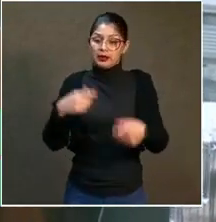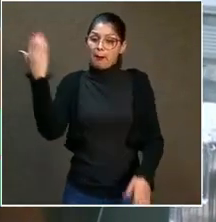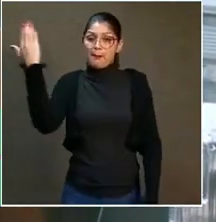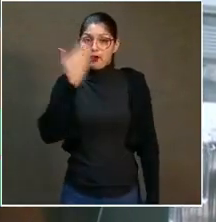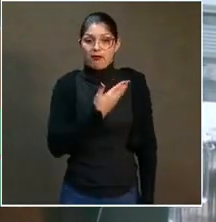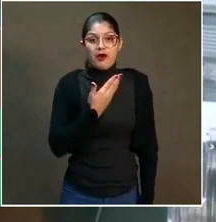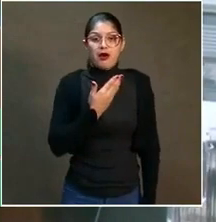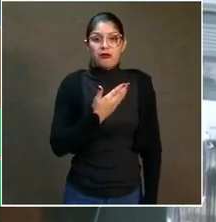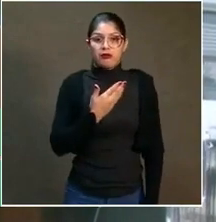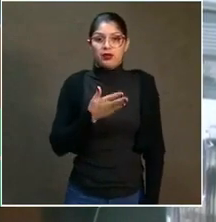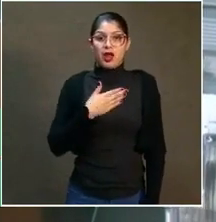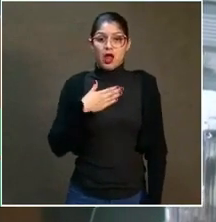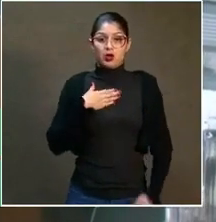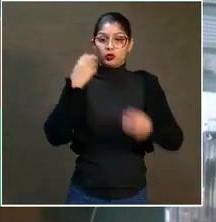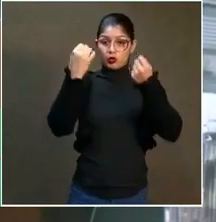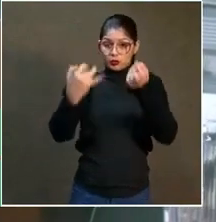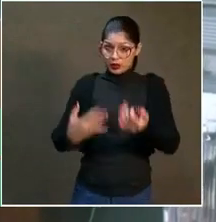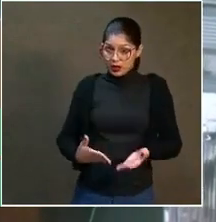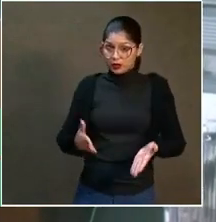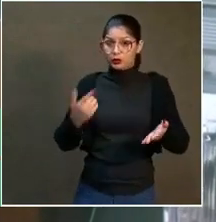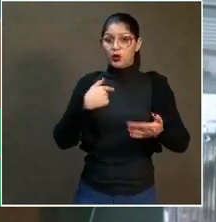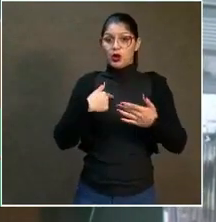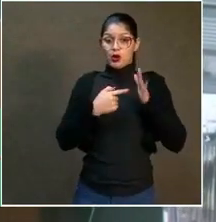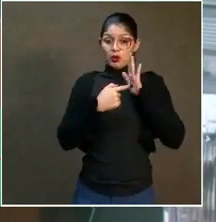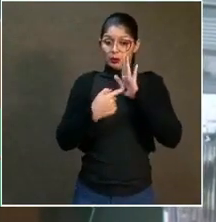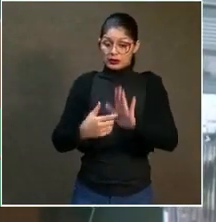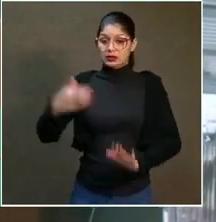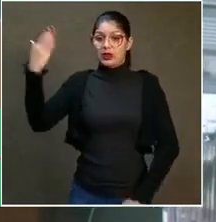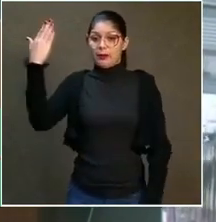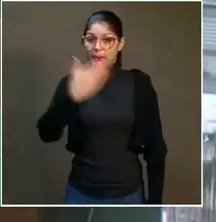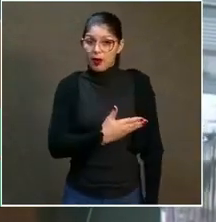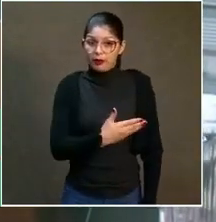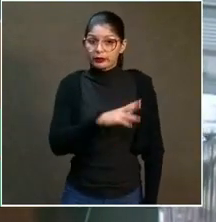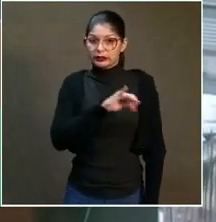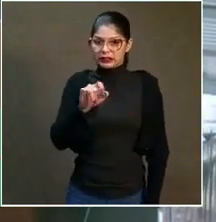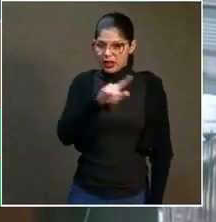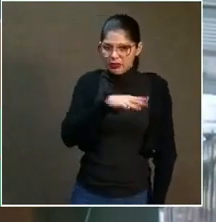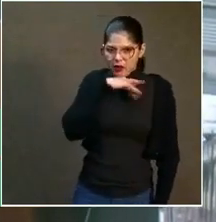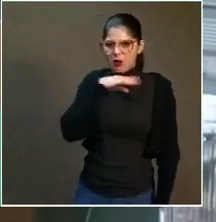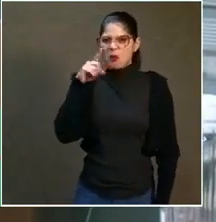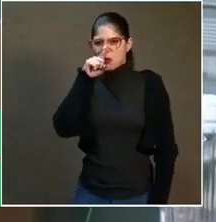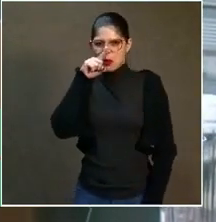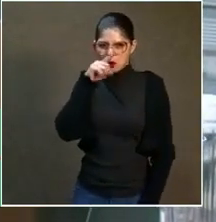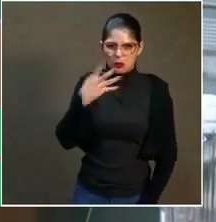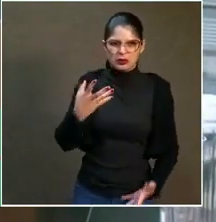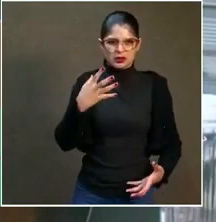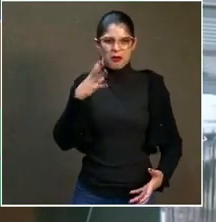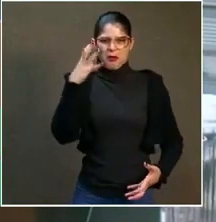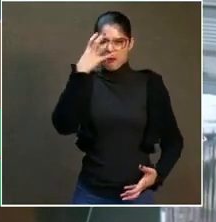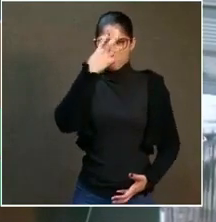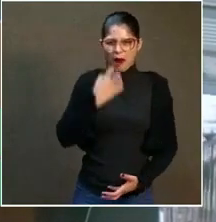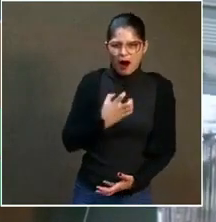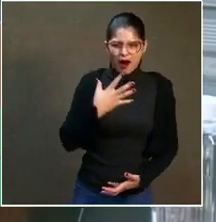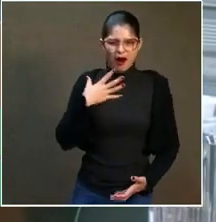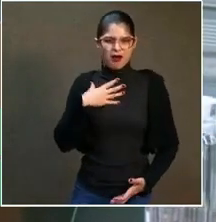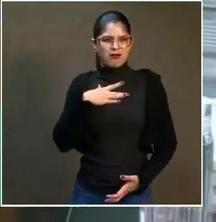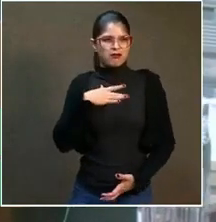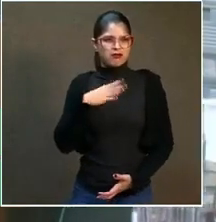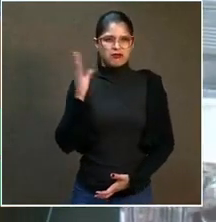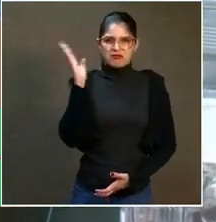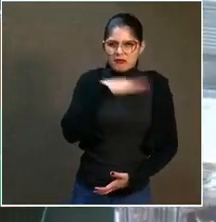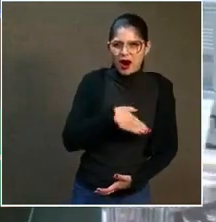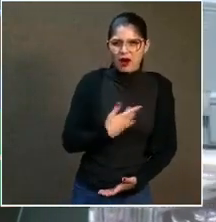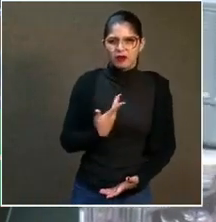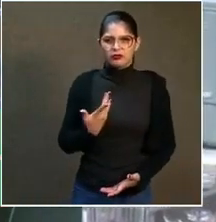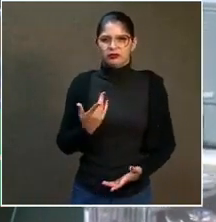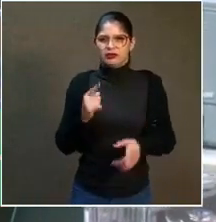apresentando a vossas excelências, eu estou provando. Então, quando for perguntado se foi por meio cruel, de acordo com o laudo, o mesmo laudo que o promotor pediu